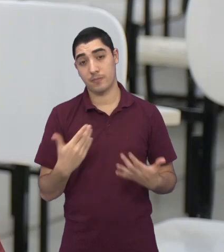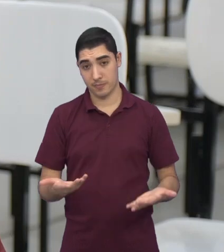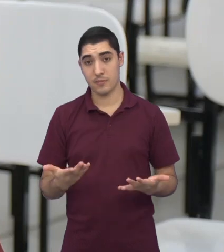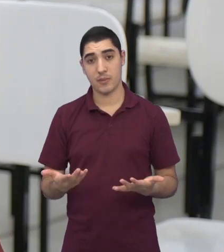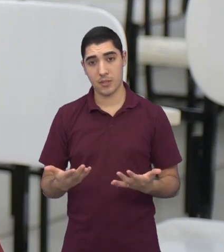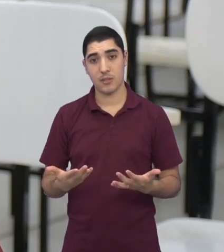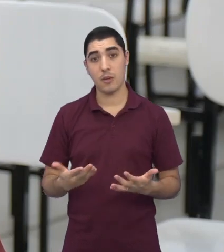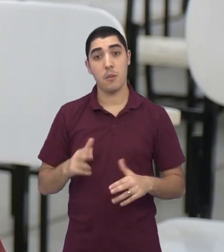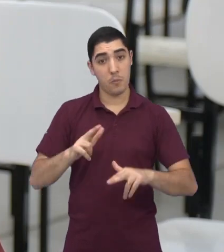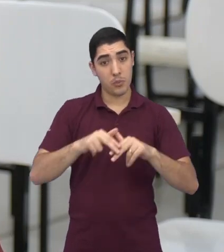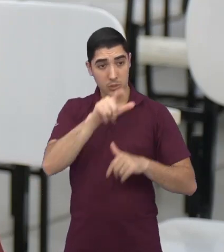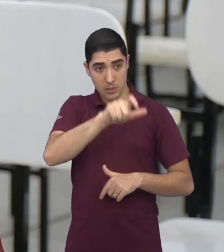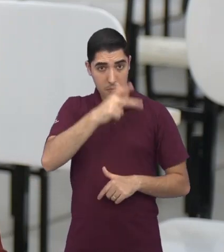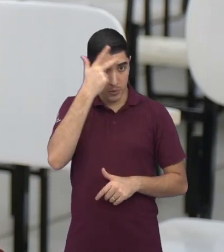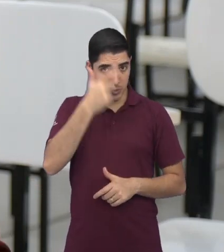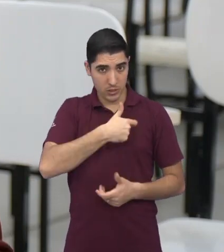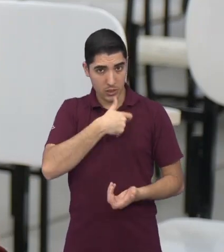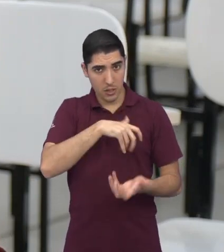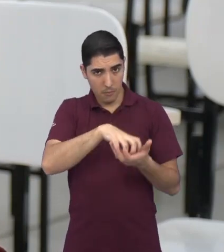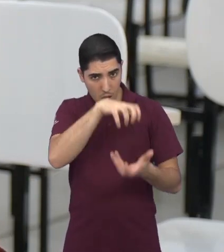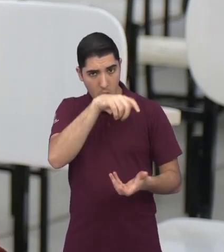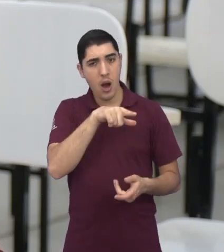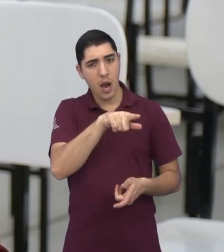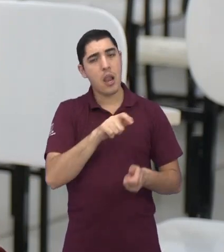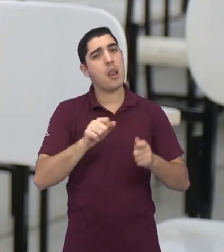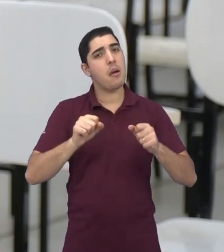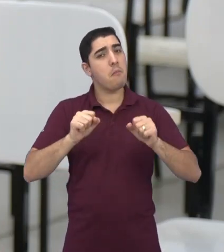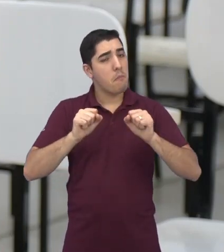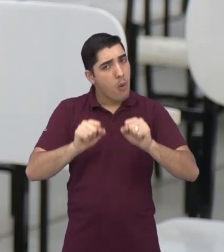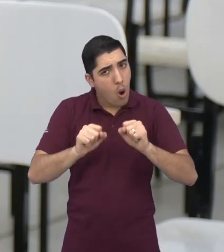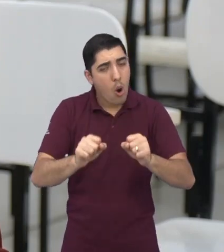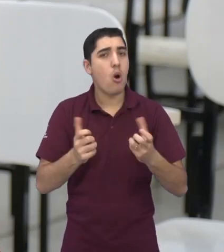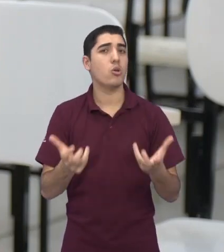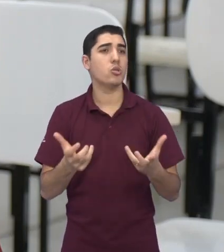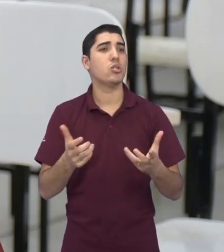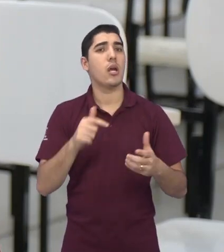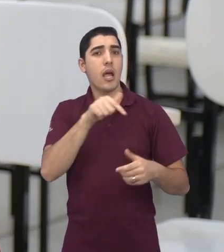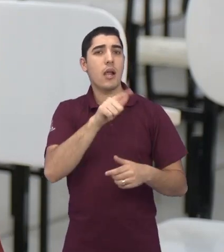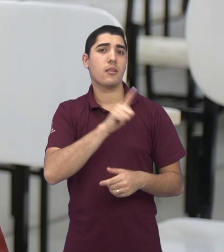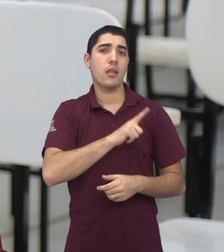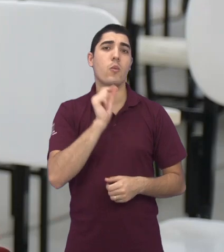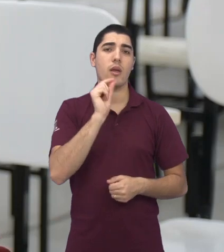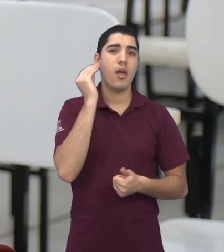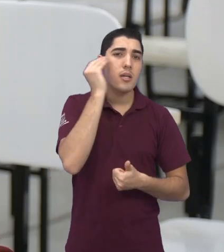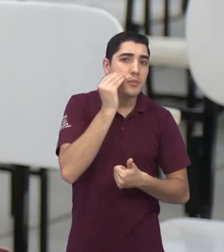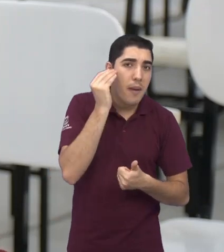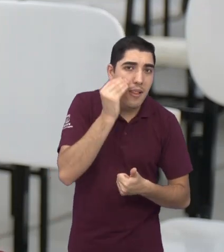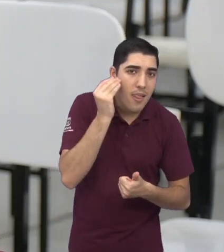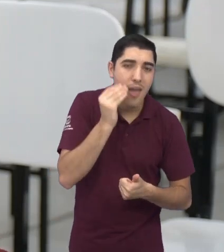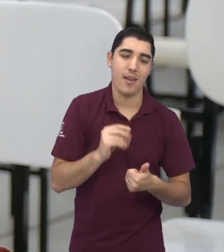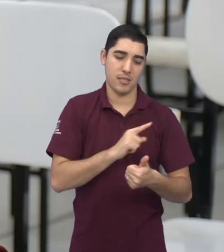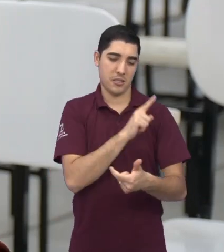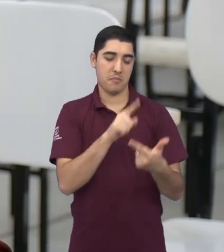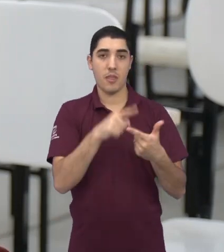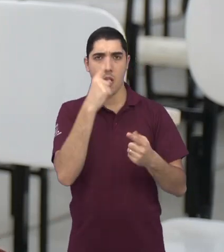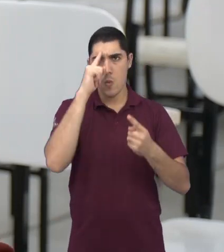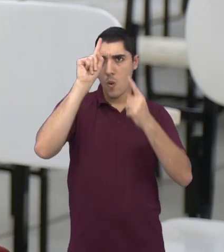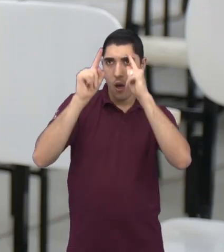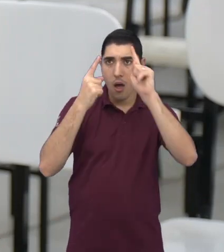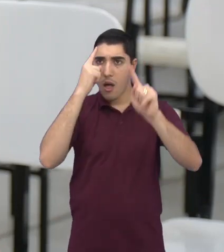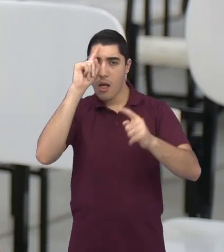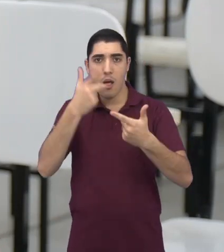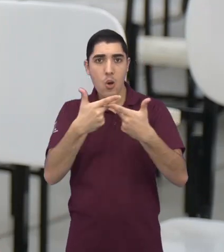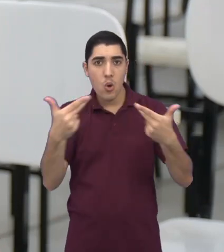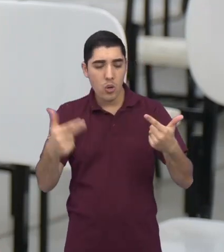um idoso pode ter o acúmulo das experiências, pode ser criativo, pode